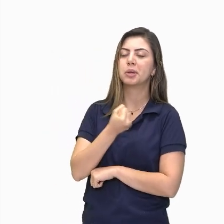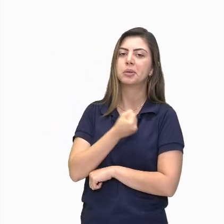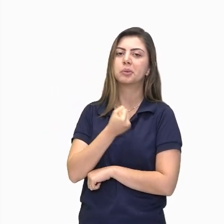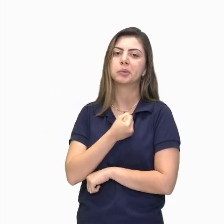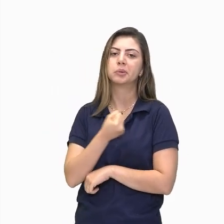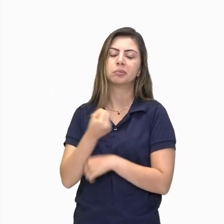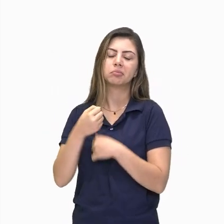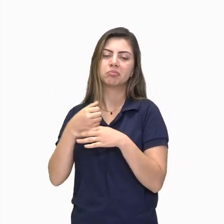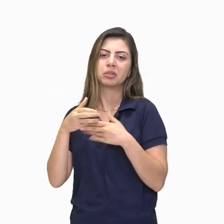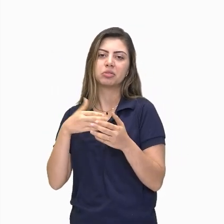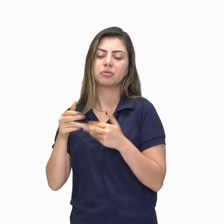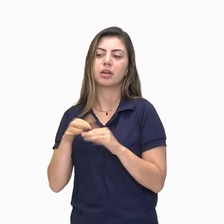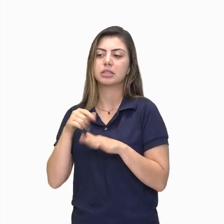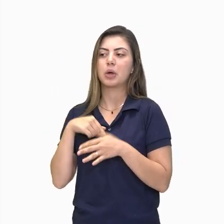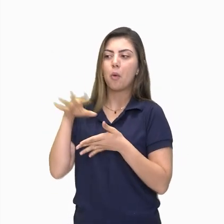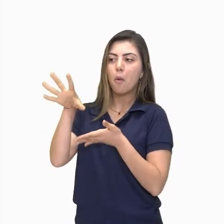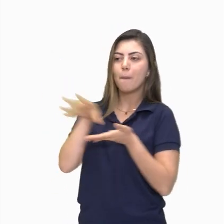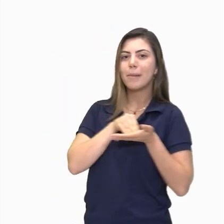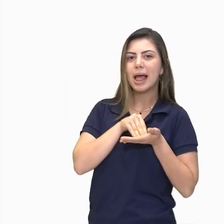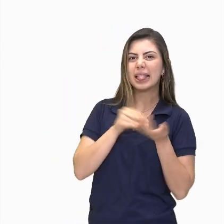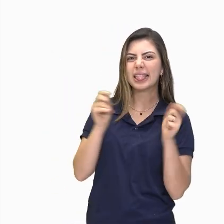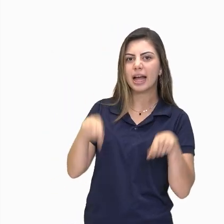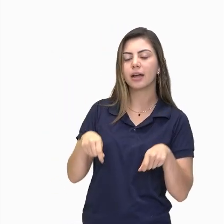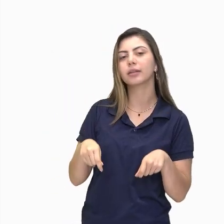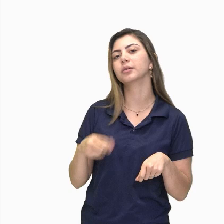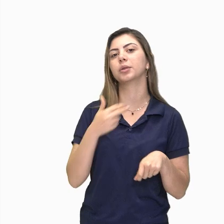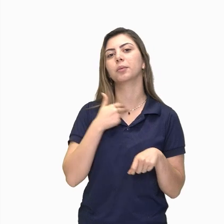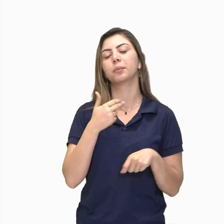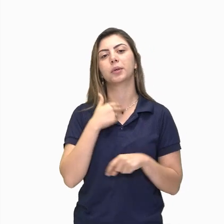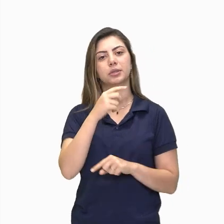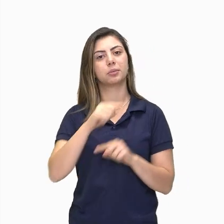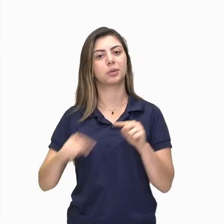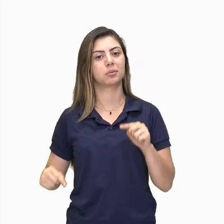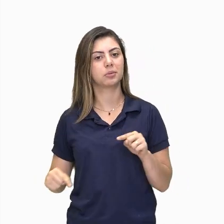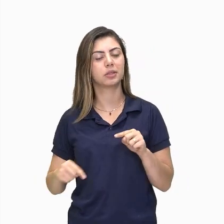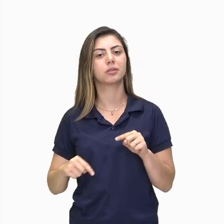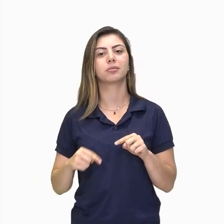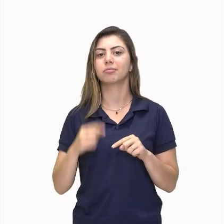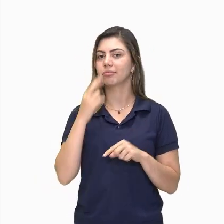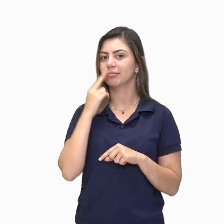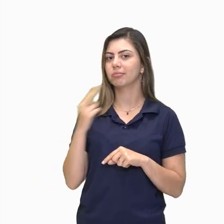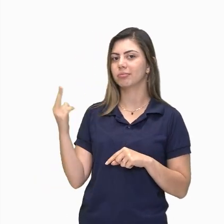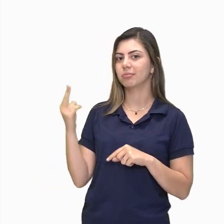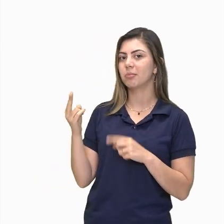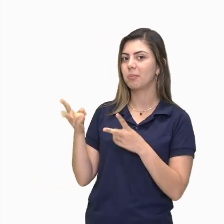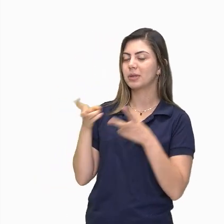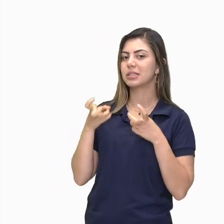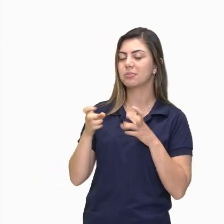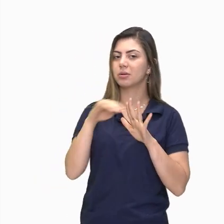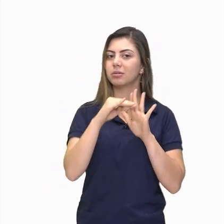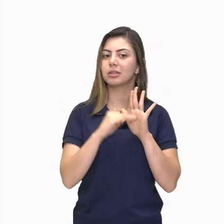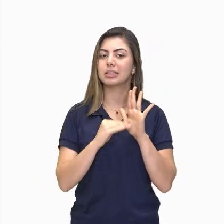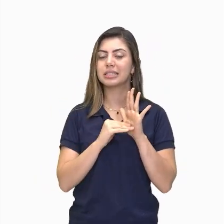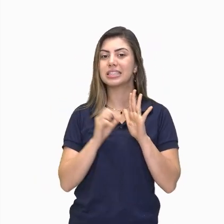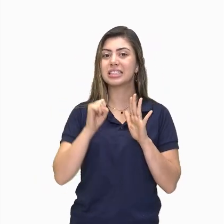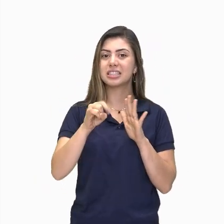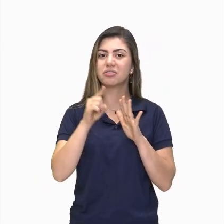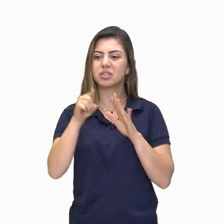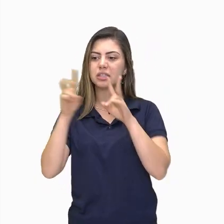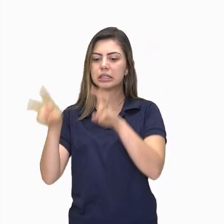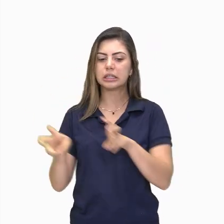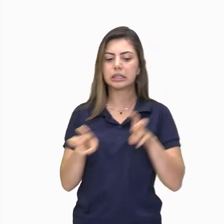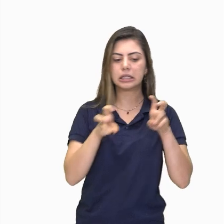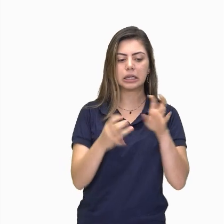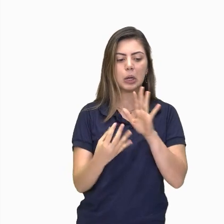vou copiar. Não, não pode fazer isso. Como você viu aí na instrução, se você fizer isso, essa parte da sua redação